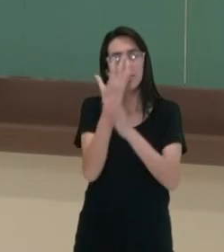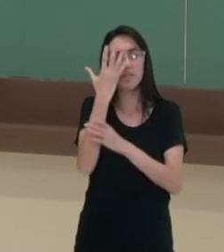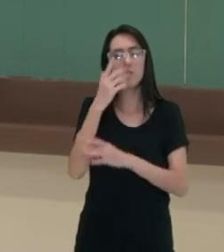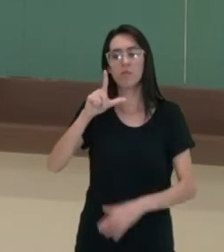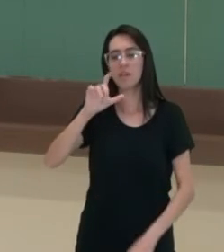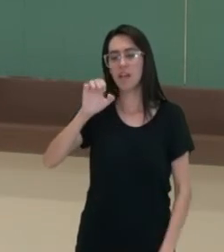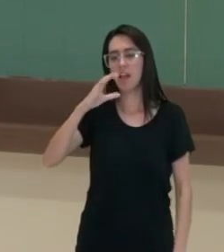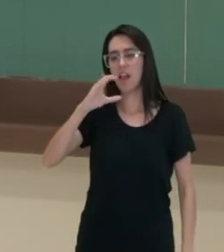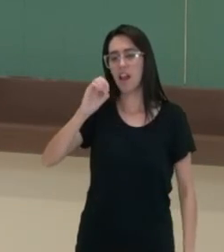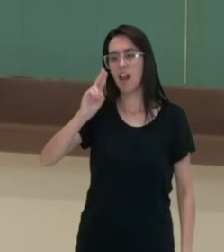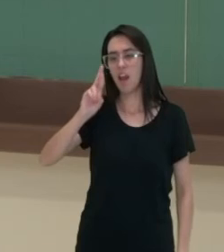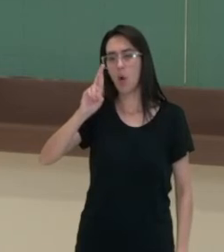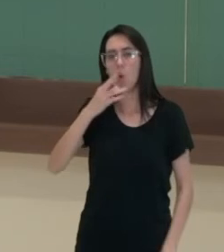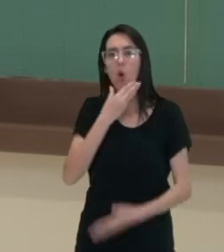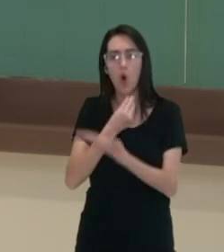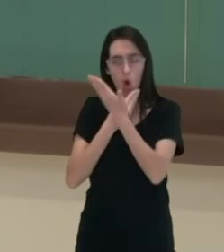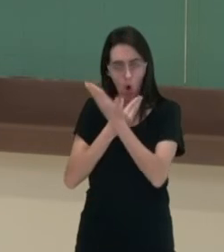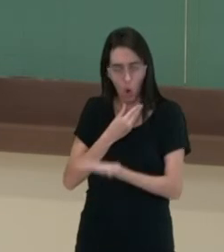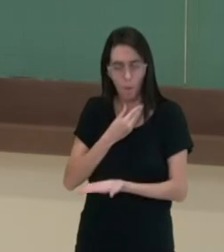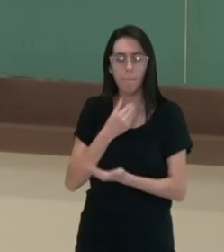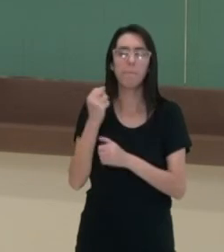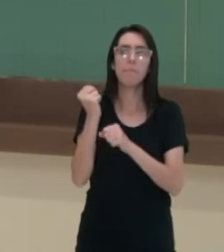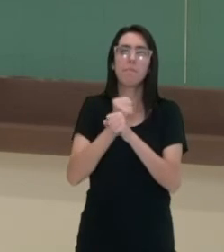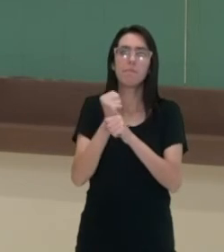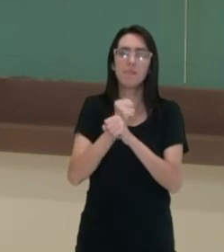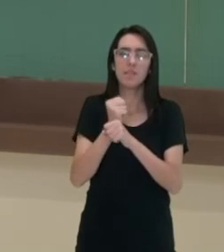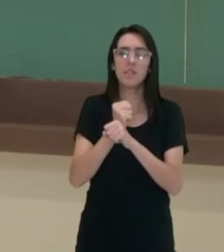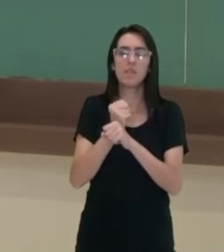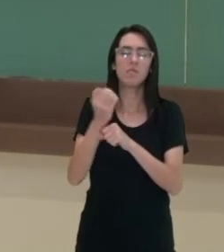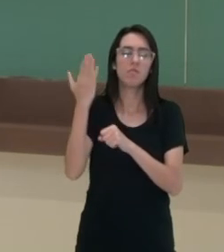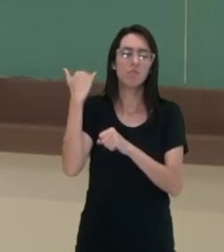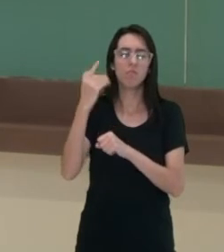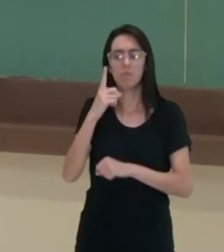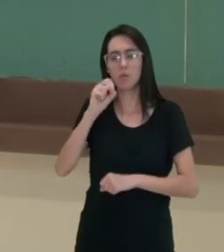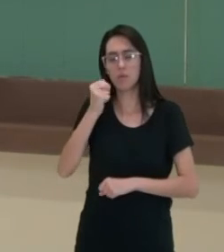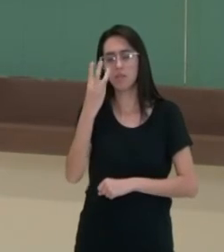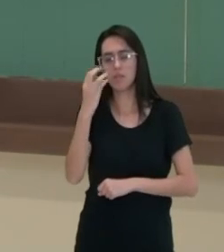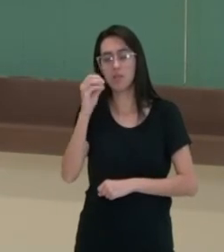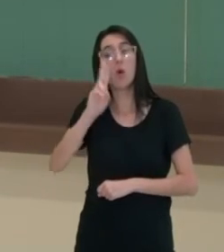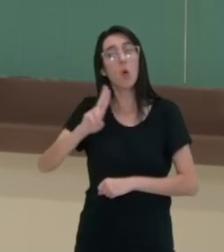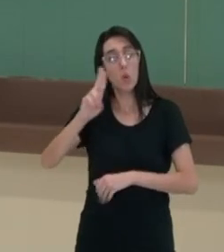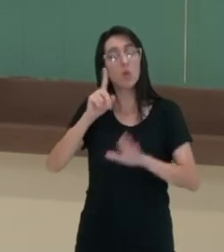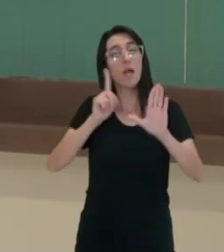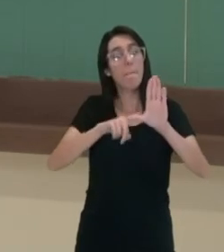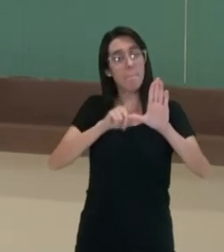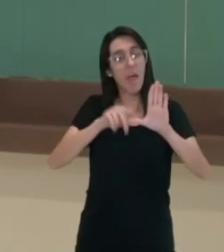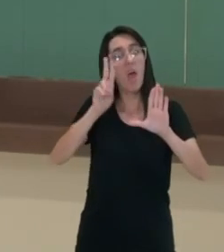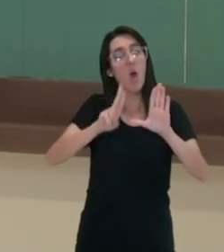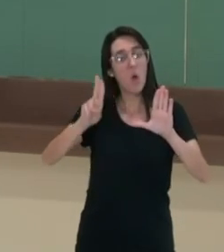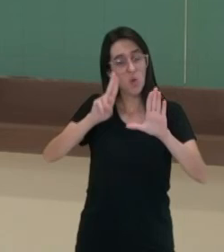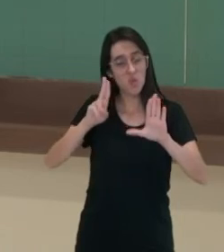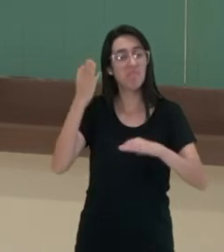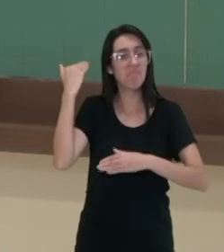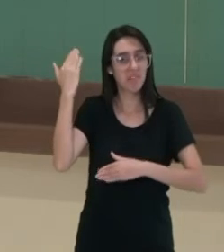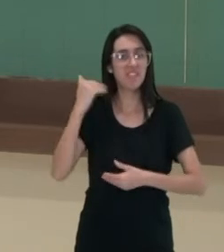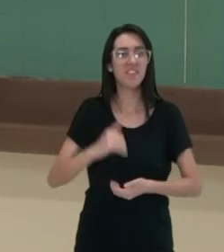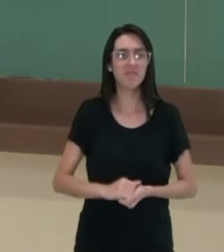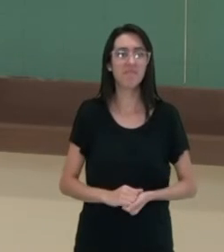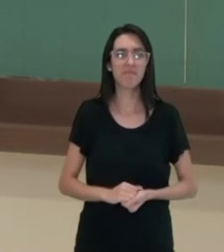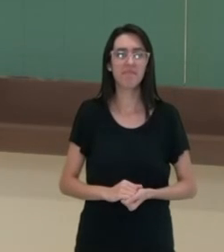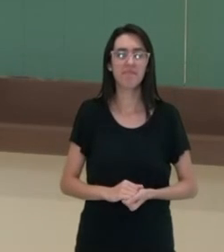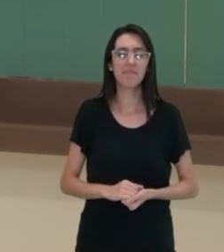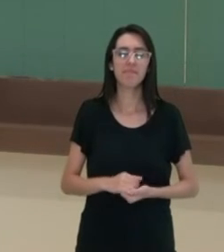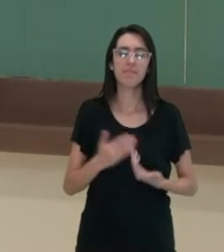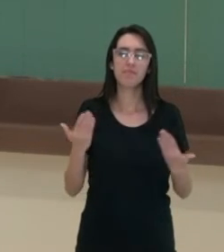Charles Lecor na década de 1830 e que o uso dos pés era permitido e até estimulado. E